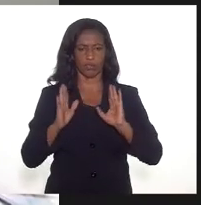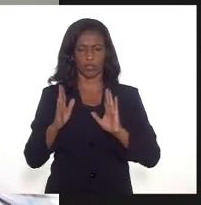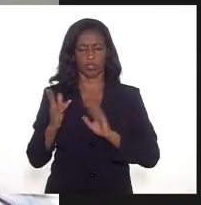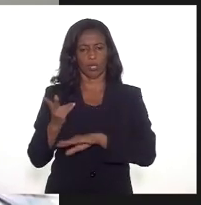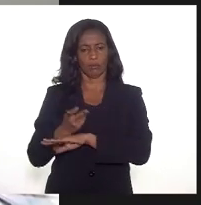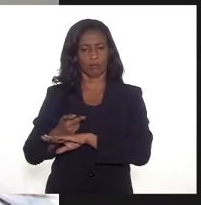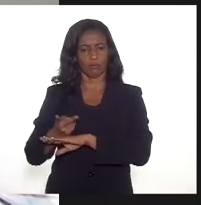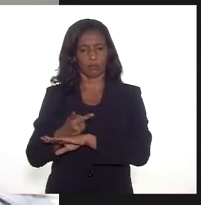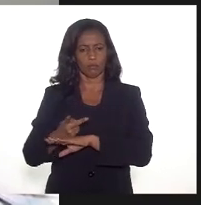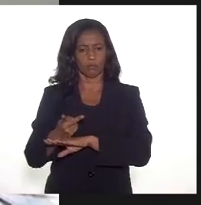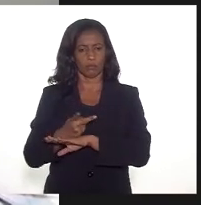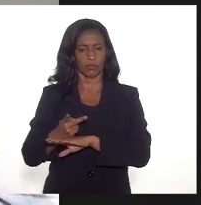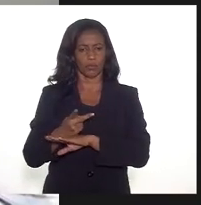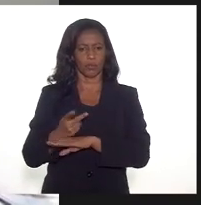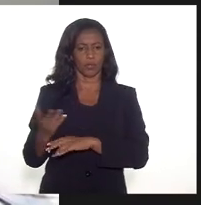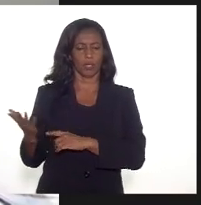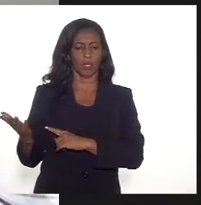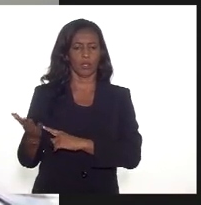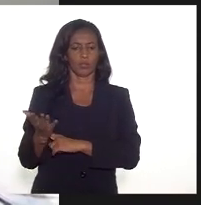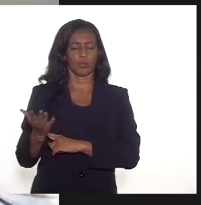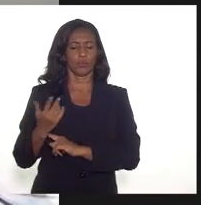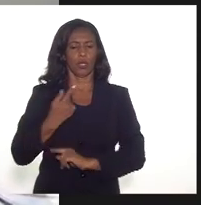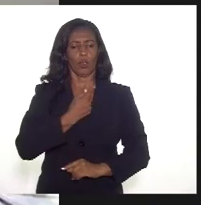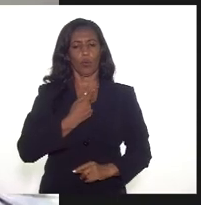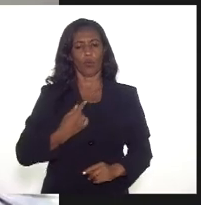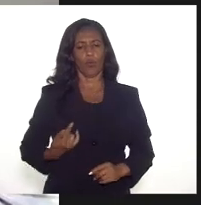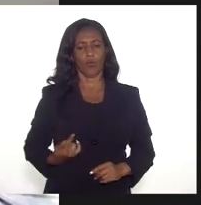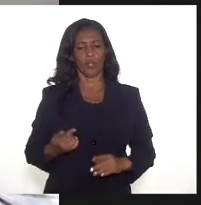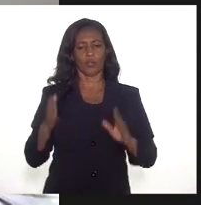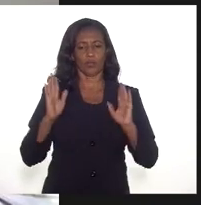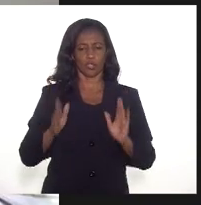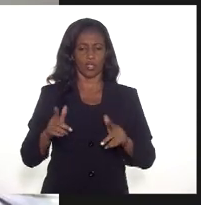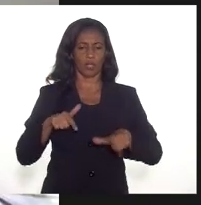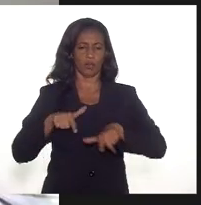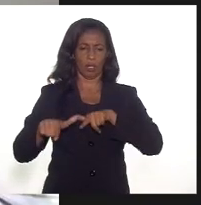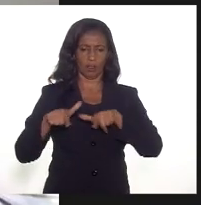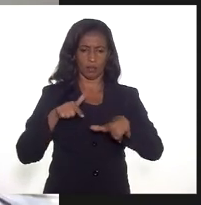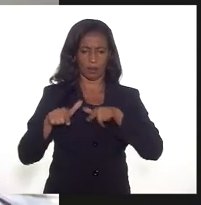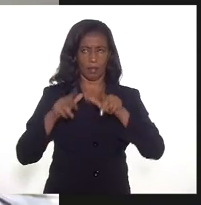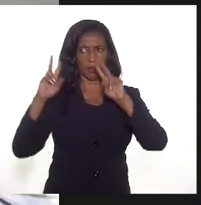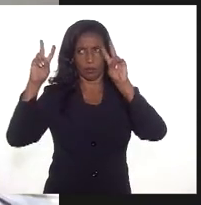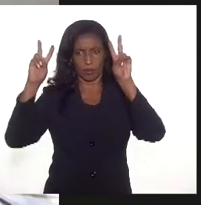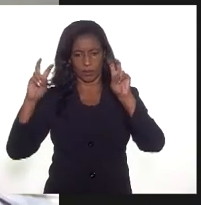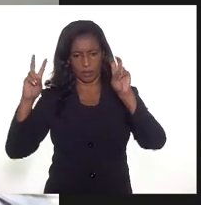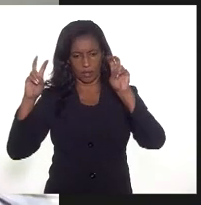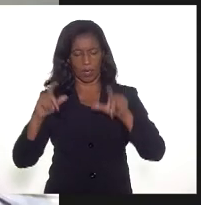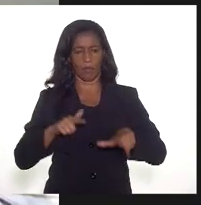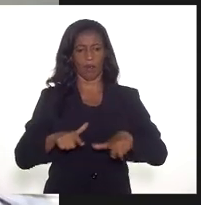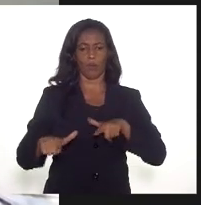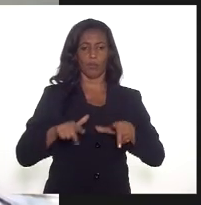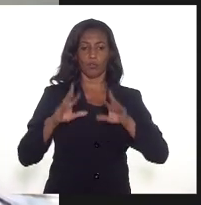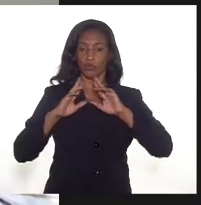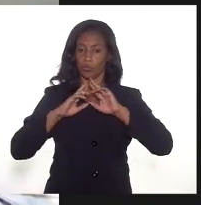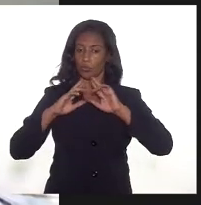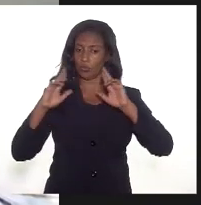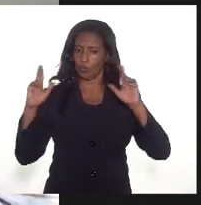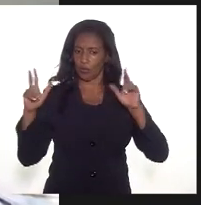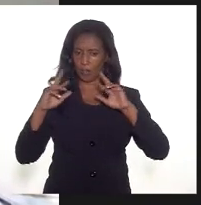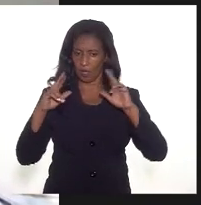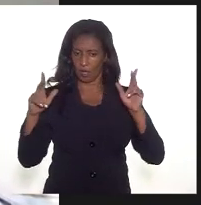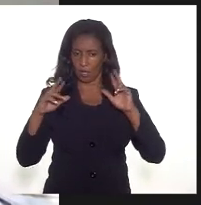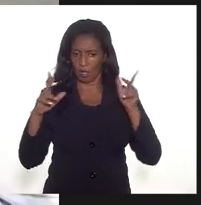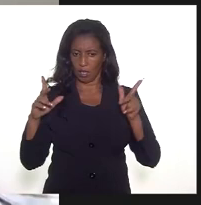procura aí contribuir com o governador do estado, que já está trabalhando com esse tema. É um projeto que é diferente do